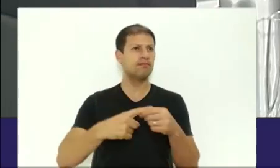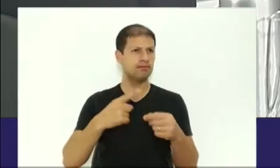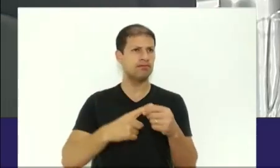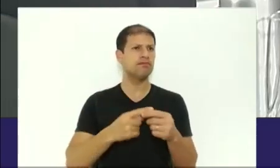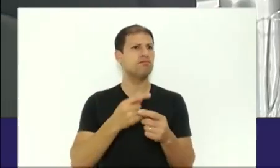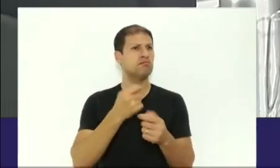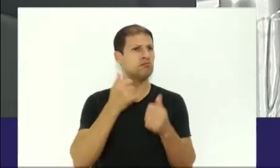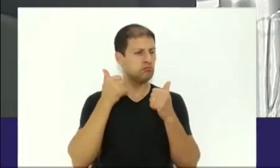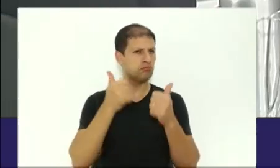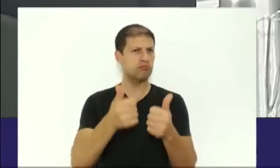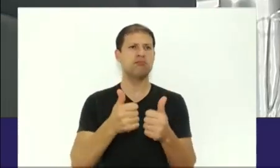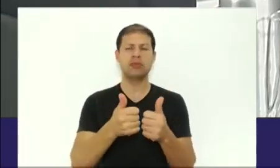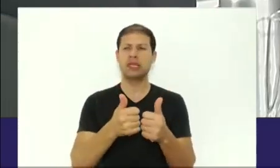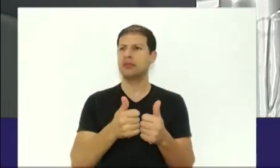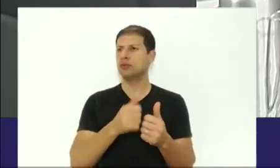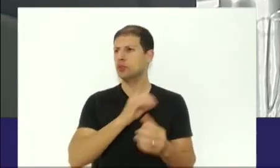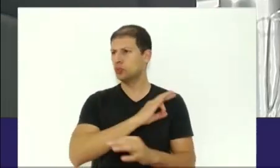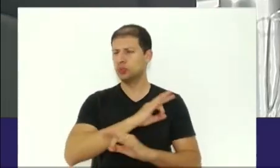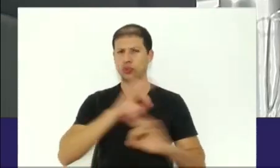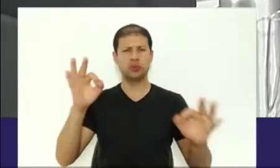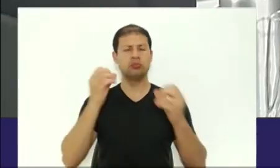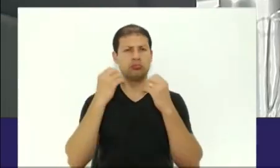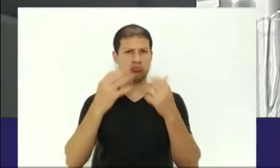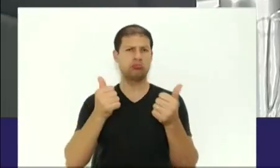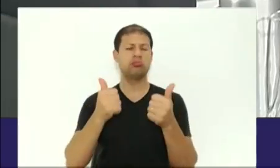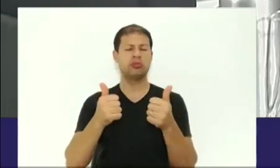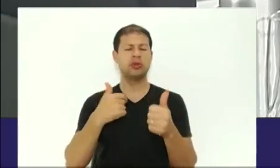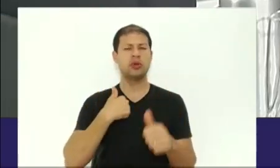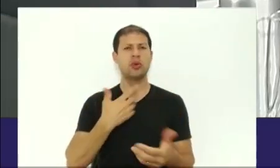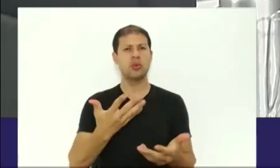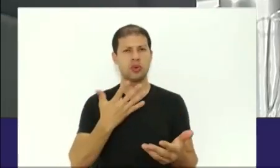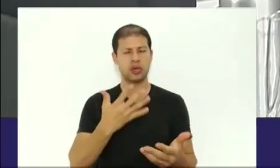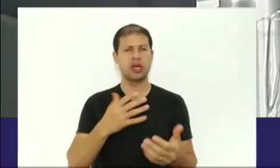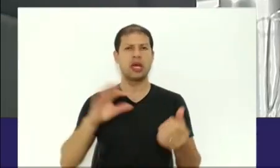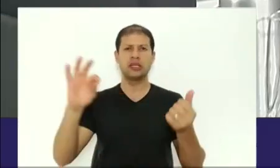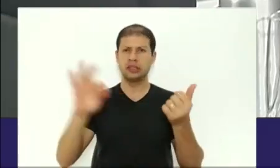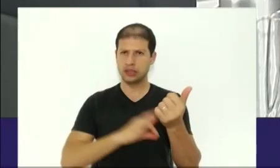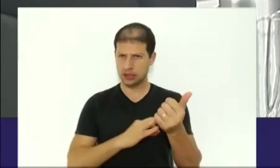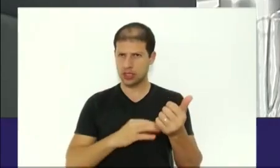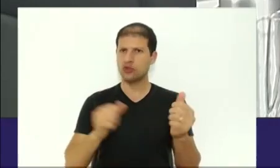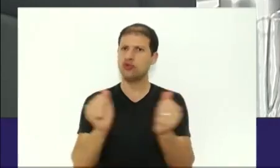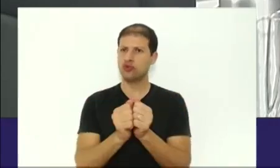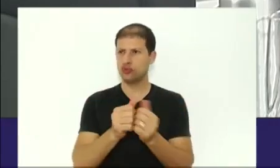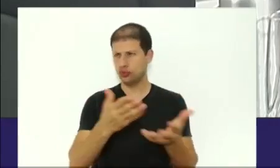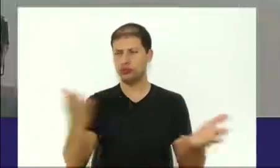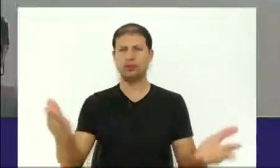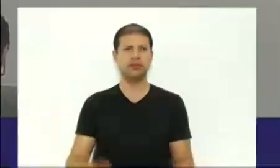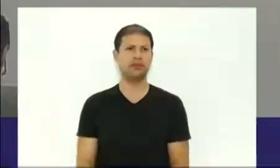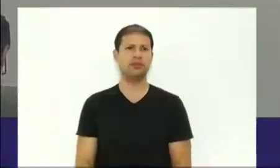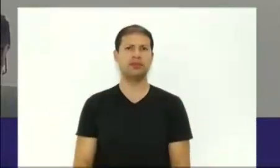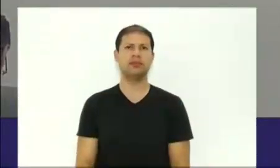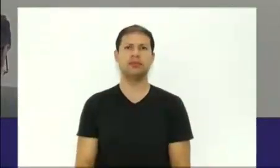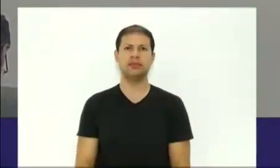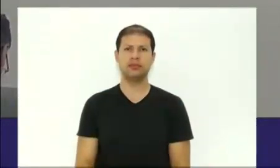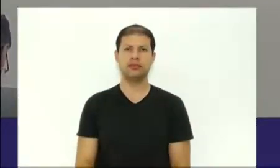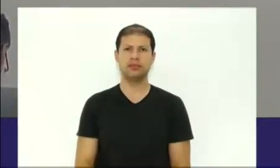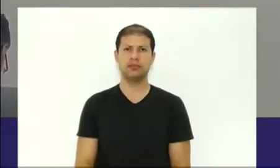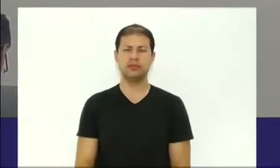maneira esplêndida e muito boa. Eu gostaria de poder estar assinando junto com os senhores.